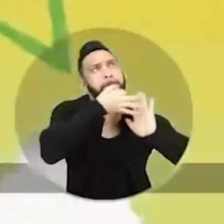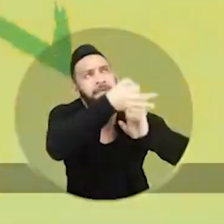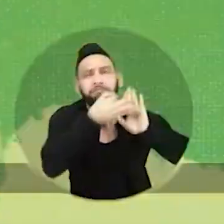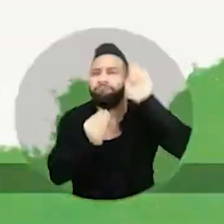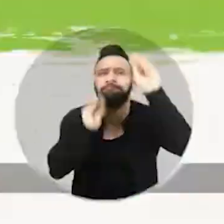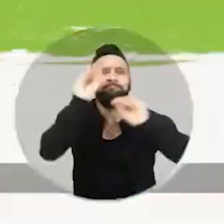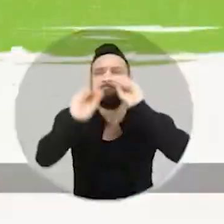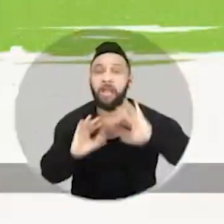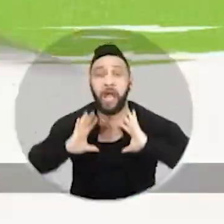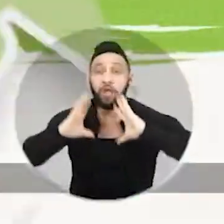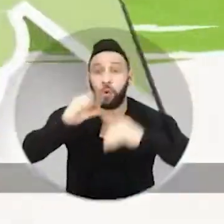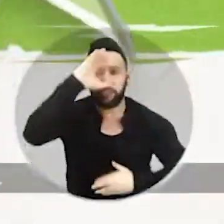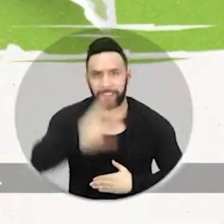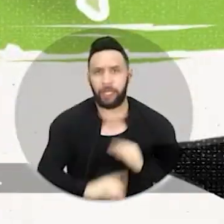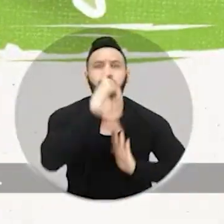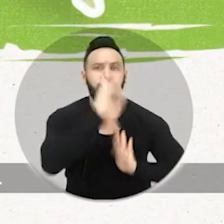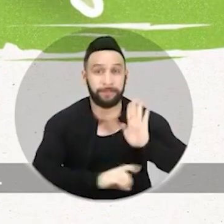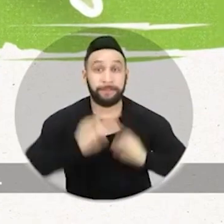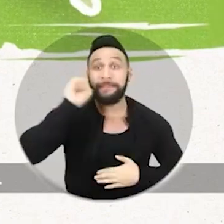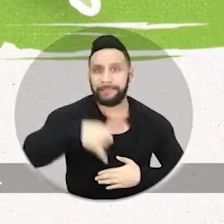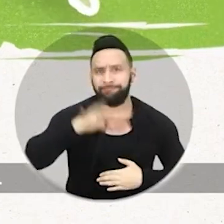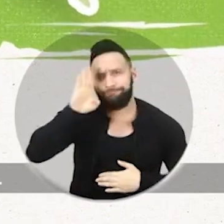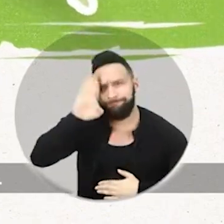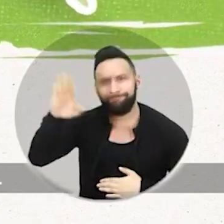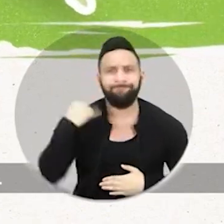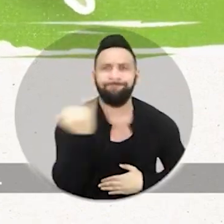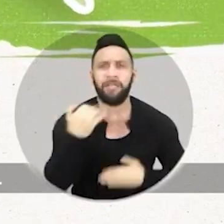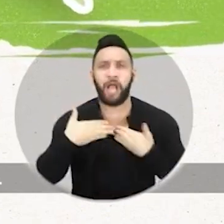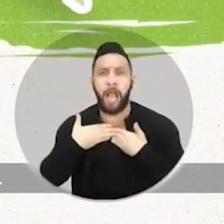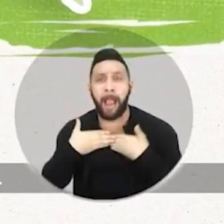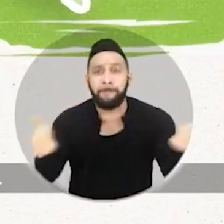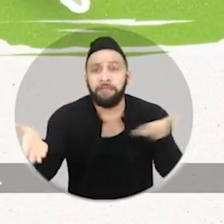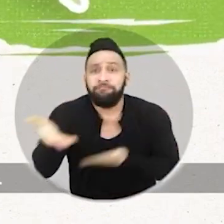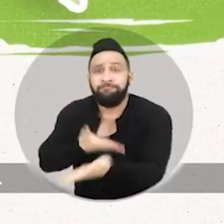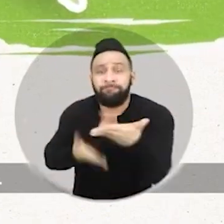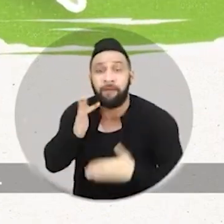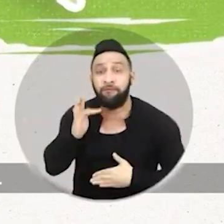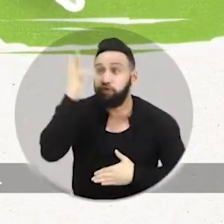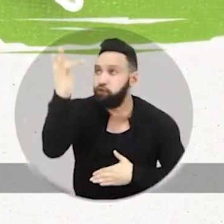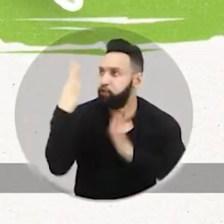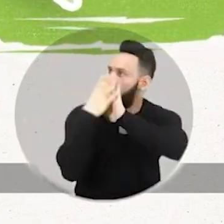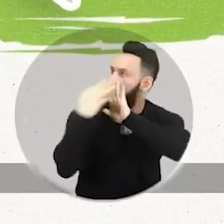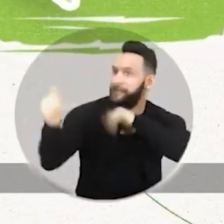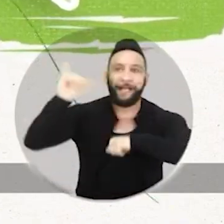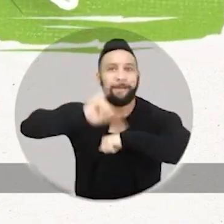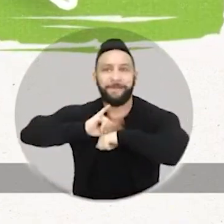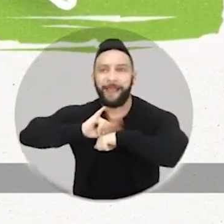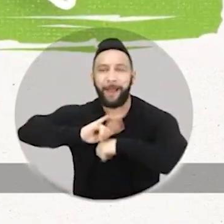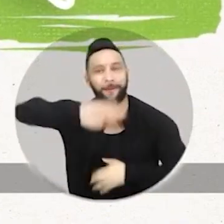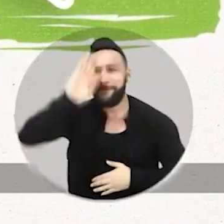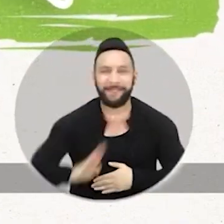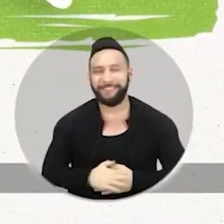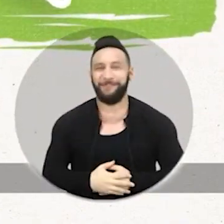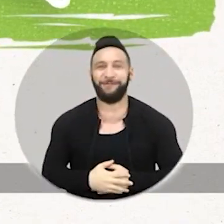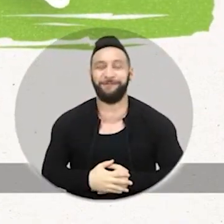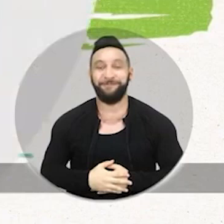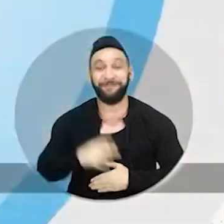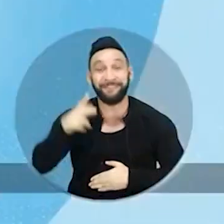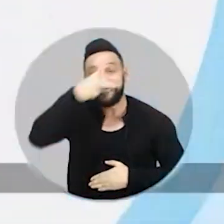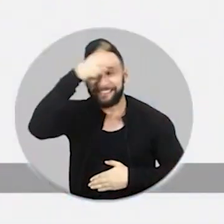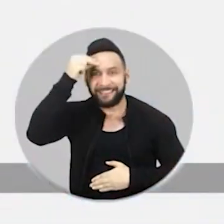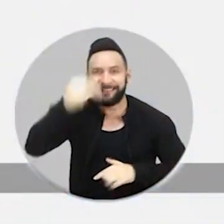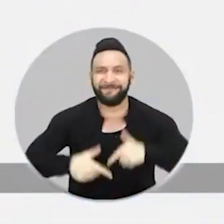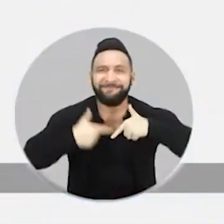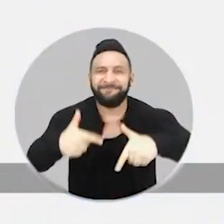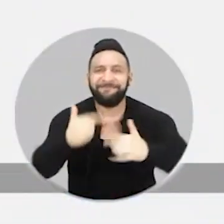toda a cidade na revisão do plano diretor é fundamental para construirmos a Fortaleza que queremos. Prefeitura de Fortaleza,